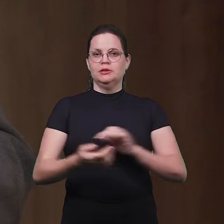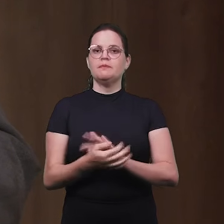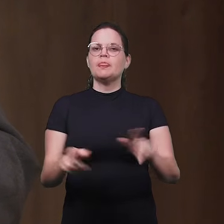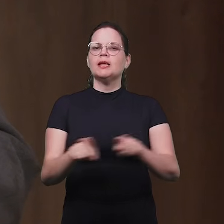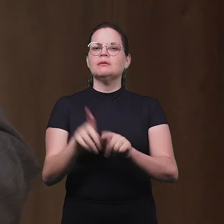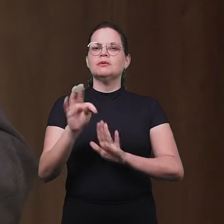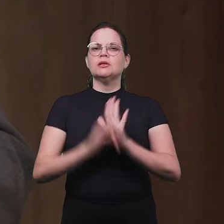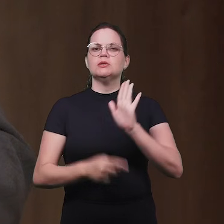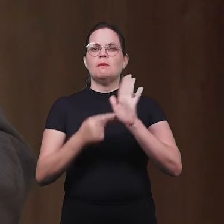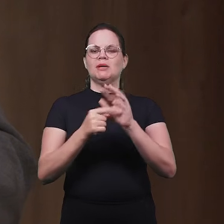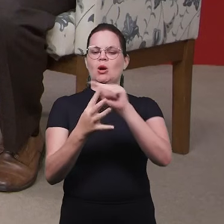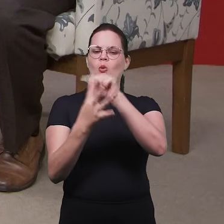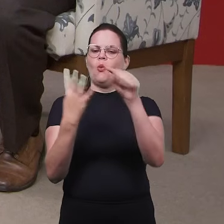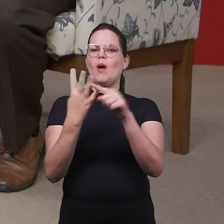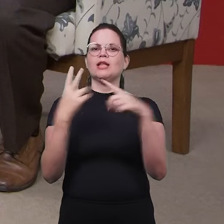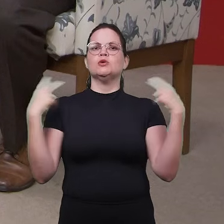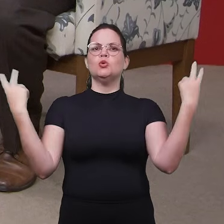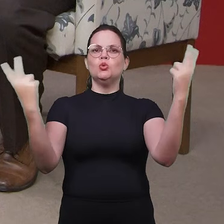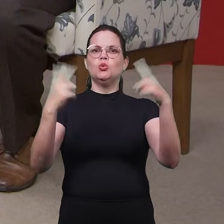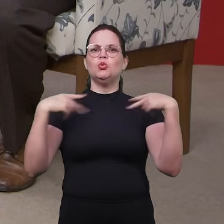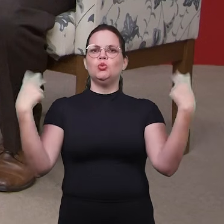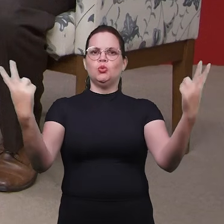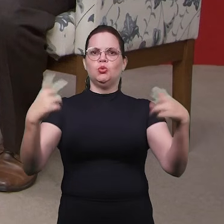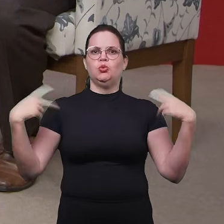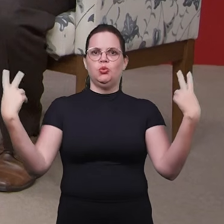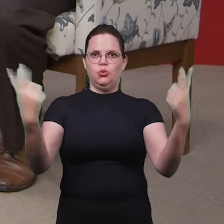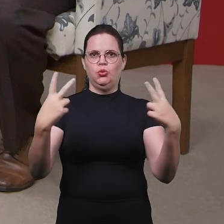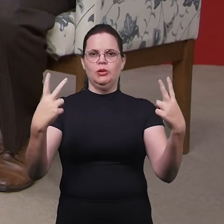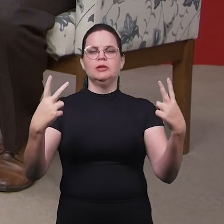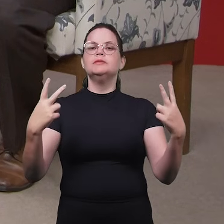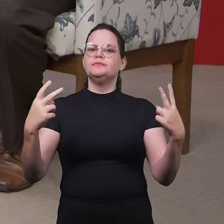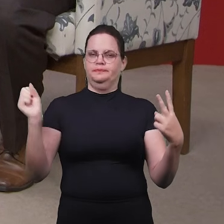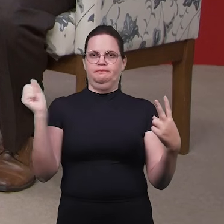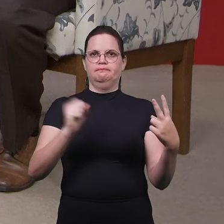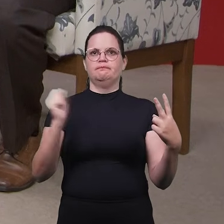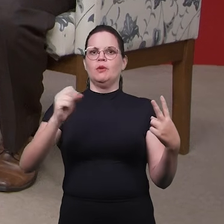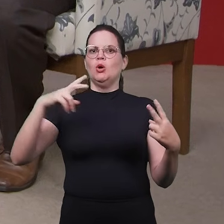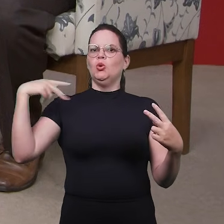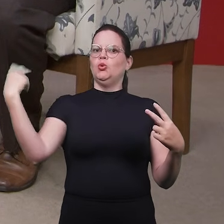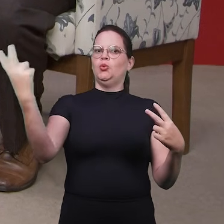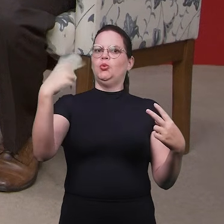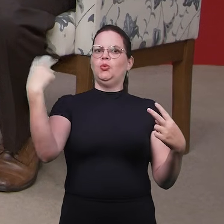texto fala em 4 ventos também, né, pastor Antônio Carlos? 4